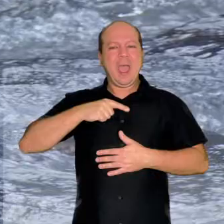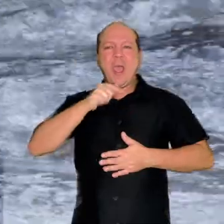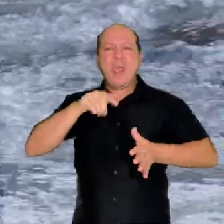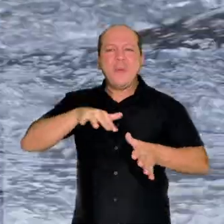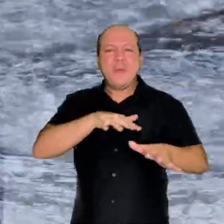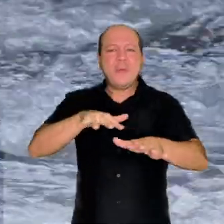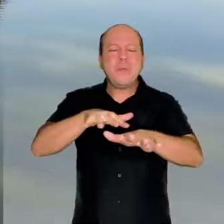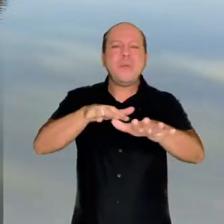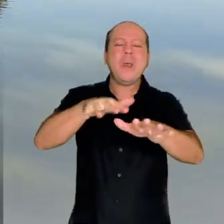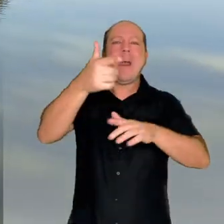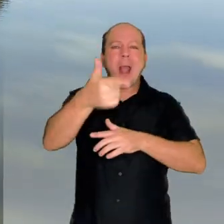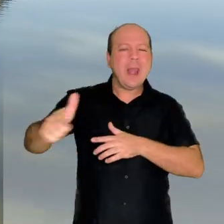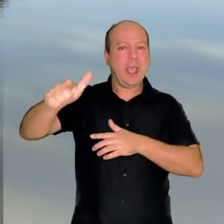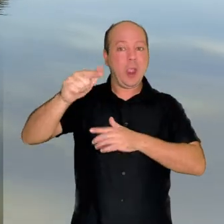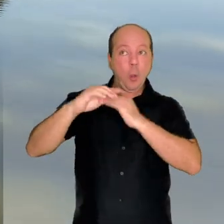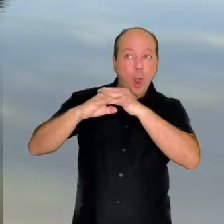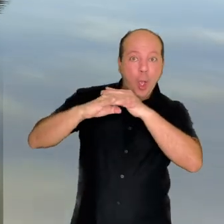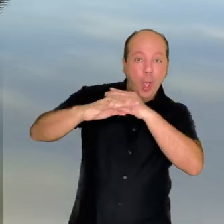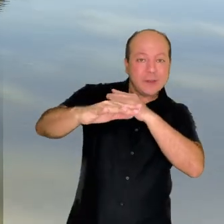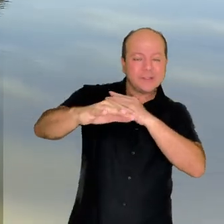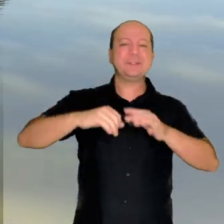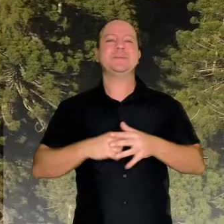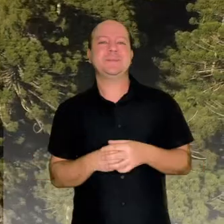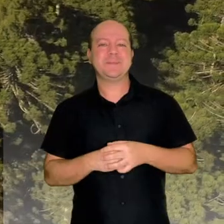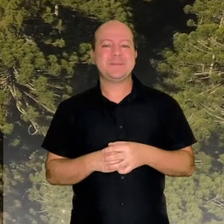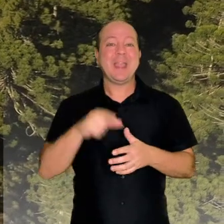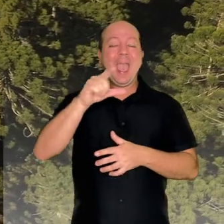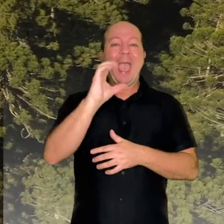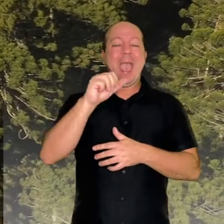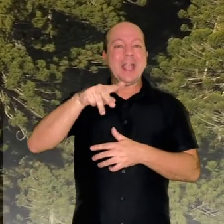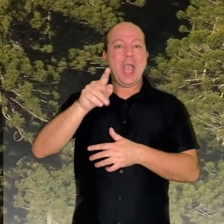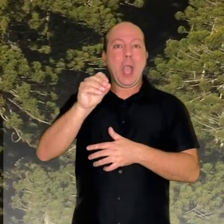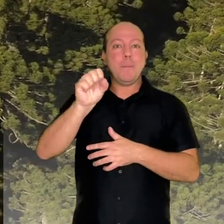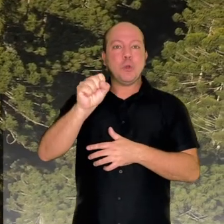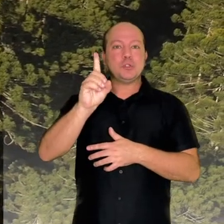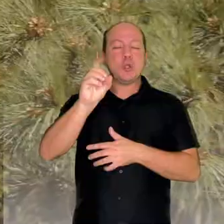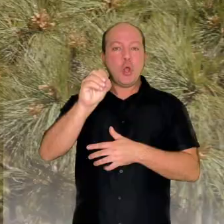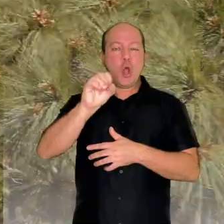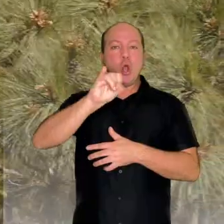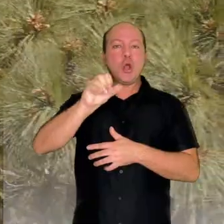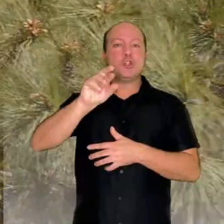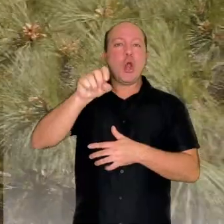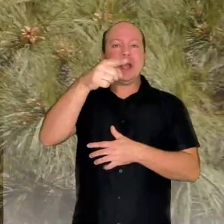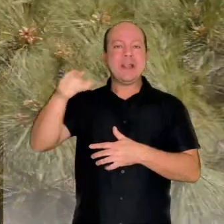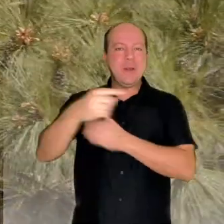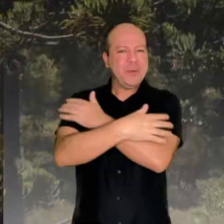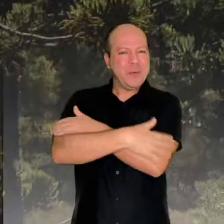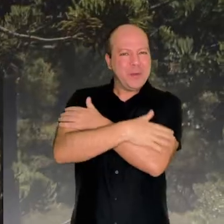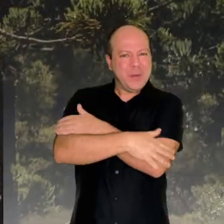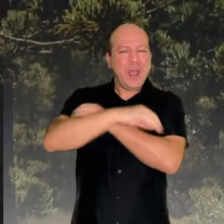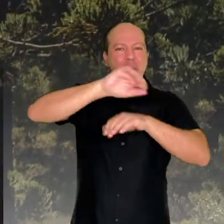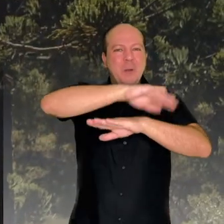alimentando rios que se estendem para muito além do horizonte. Esta é Campos do Jordão, cidade que une o